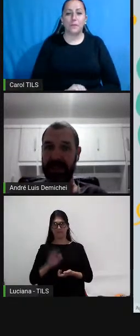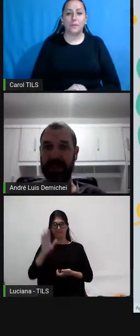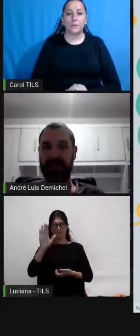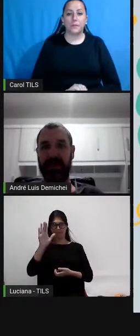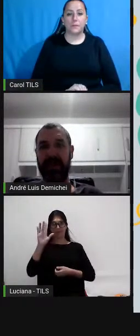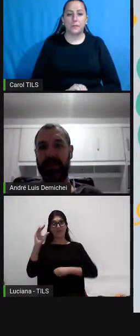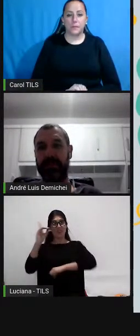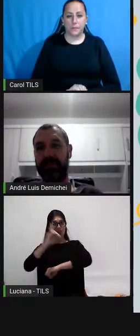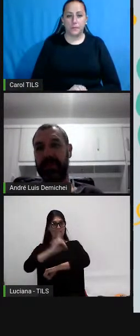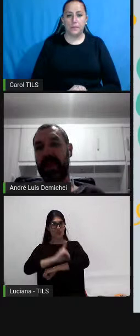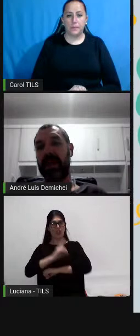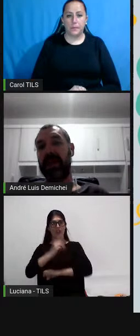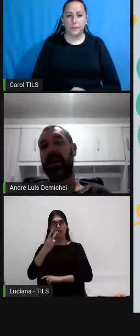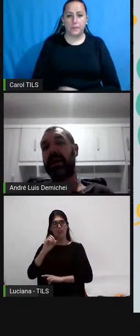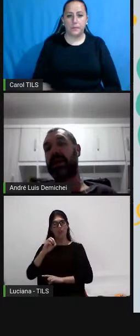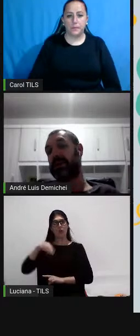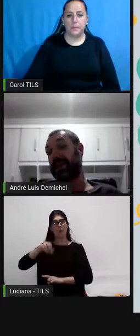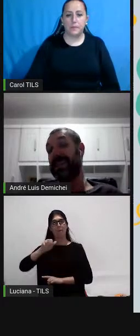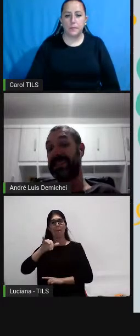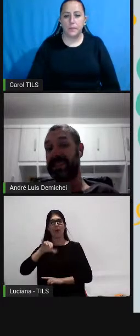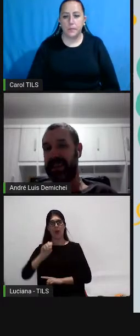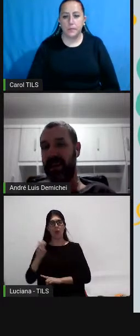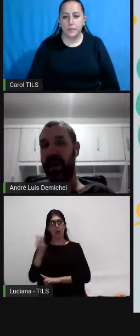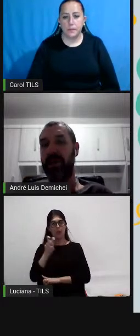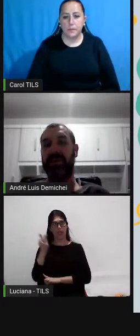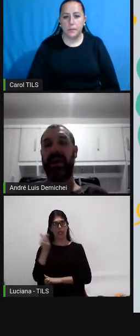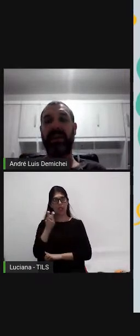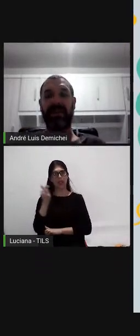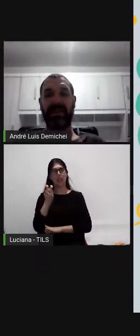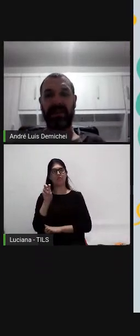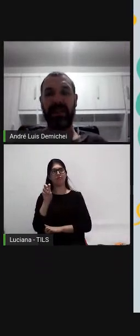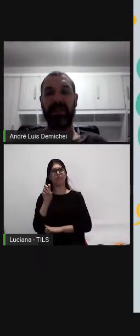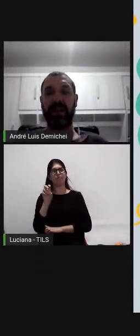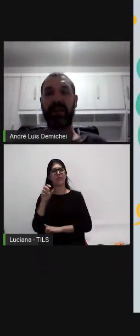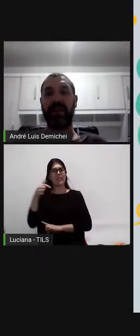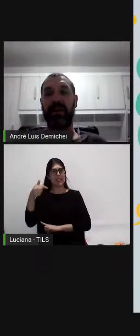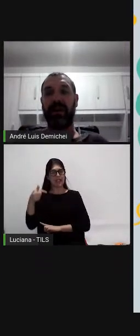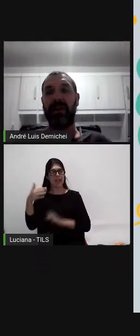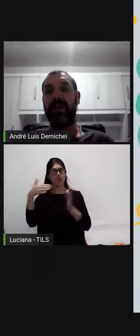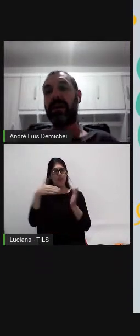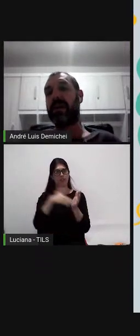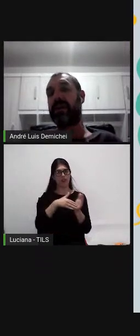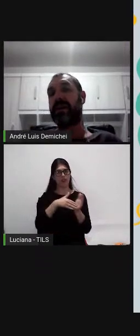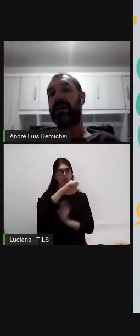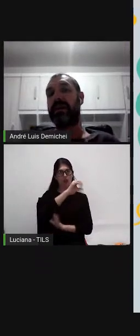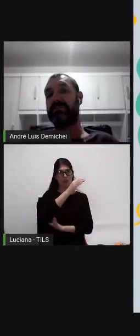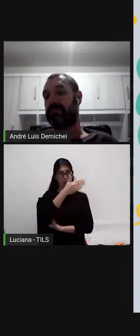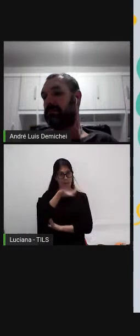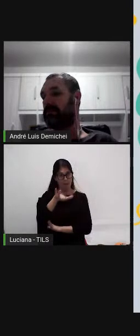maio, quinta-feira, das 19 às 20h30,